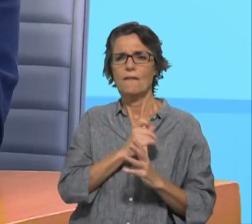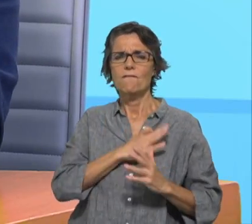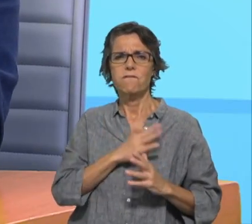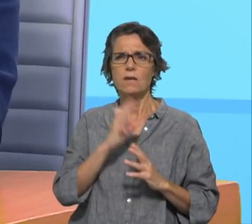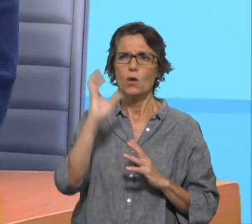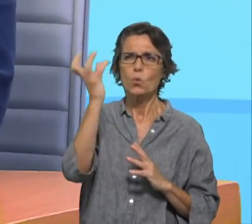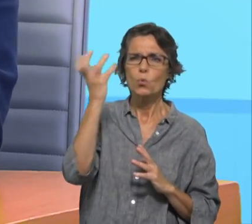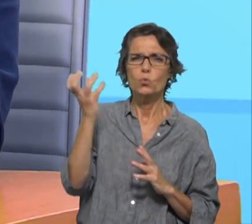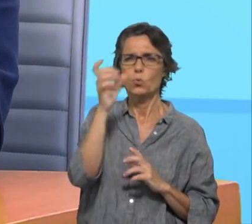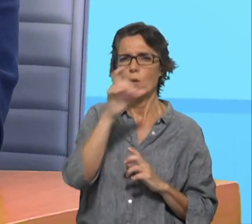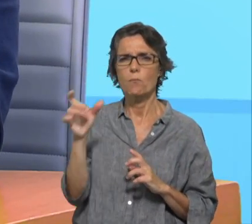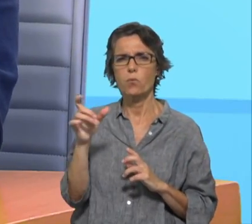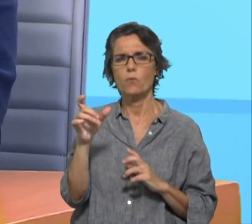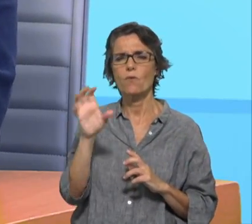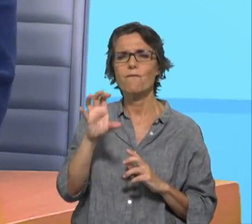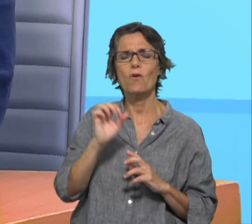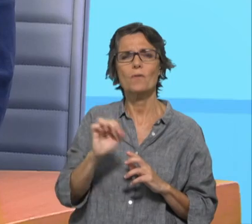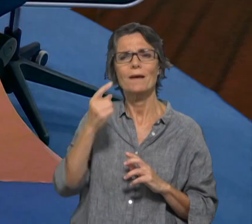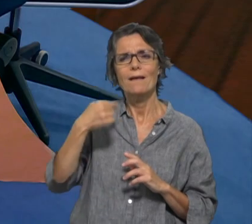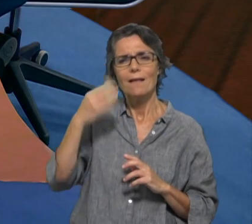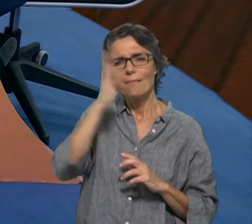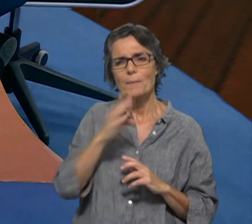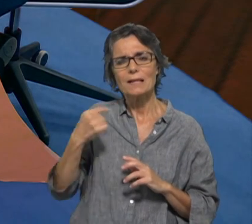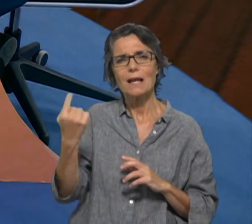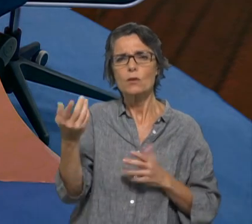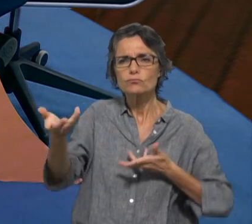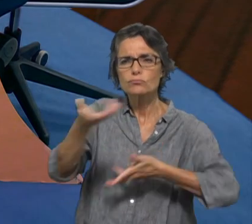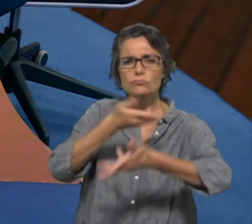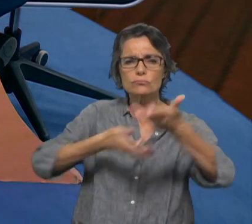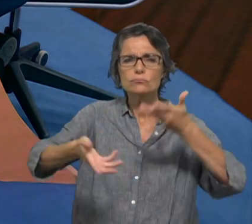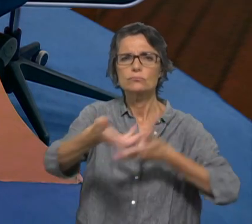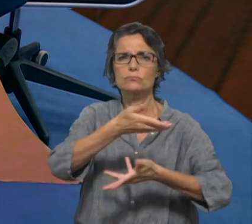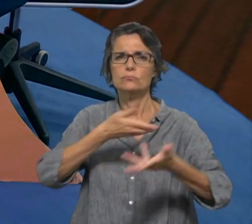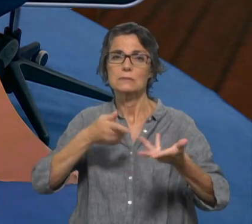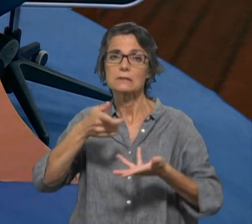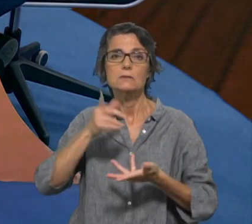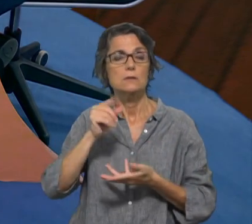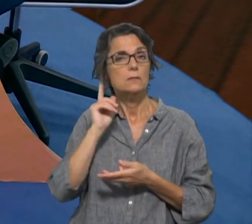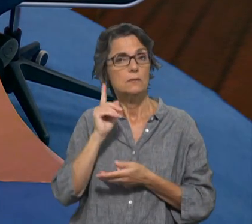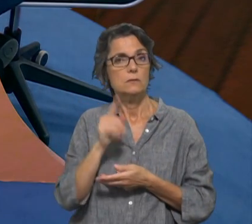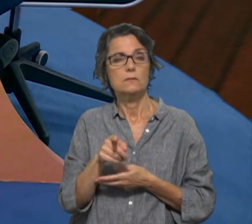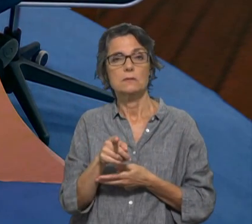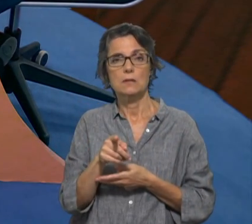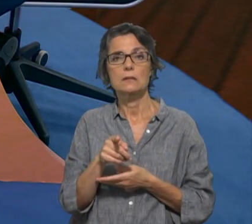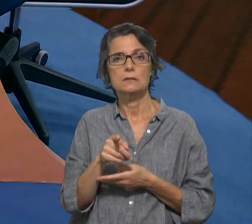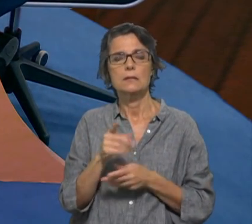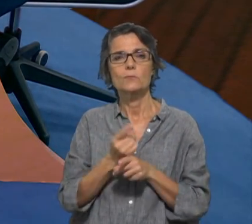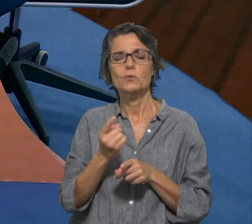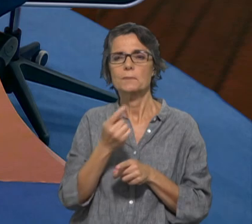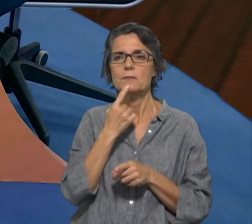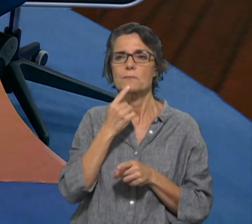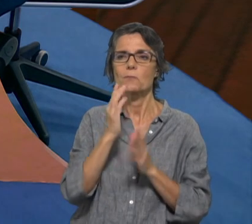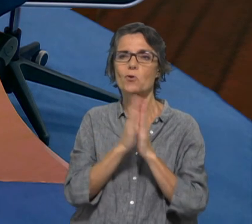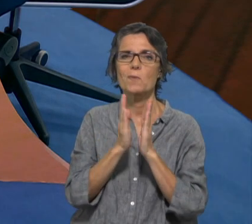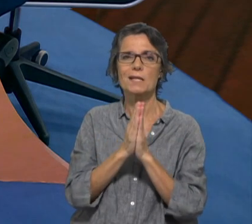cada cultura. Isso enriquece-nos tanto. Na verdade, são experiências onde sentimos muito uma outra presença da verdade da Igreja,